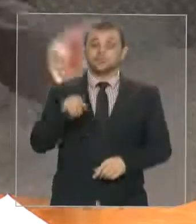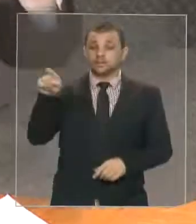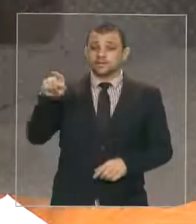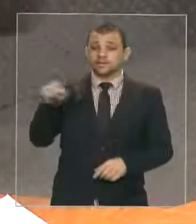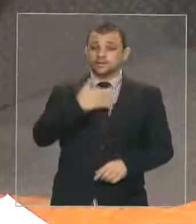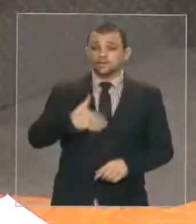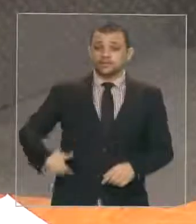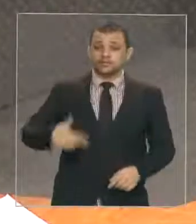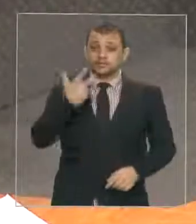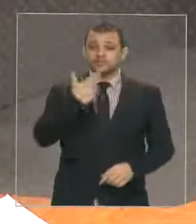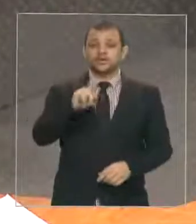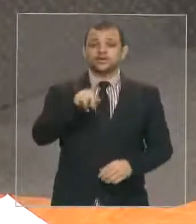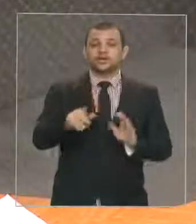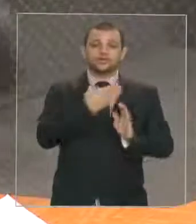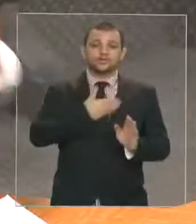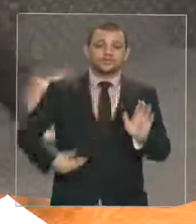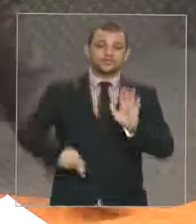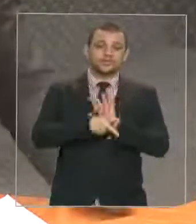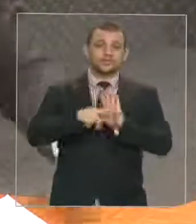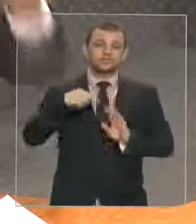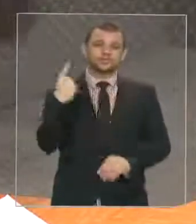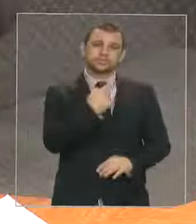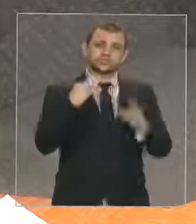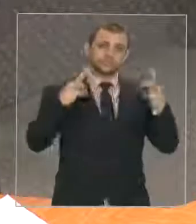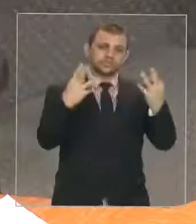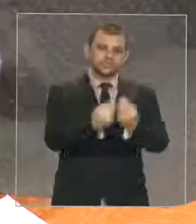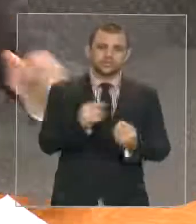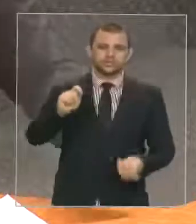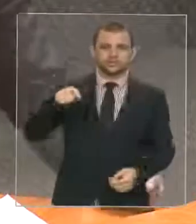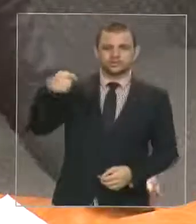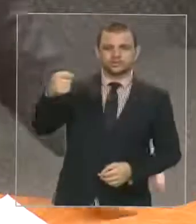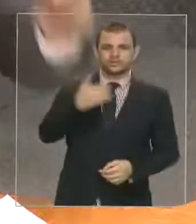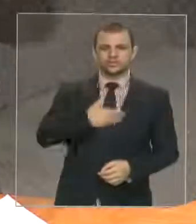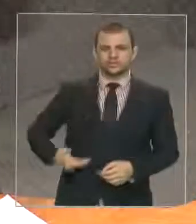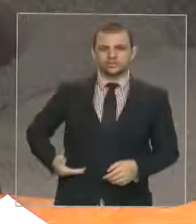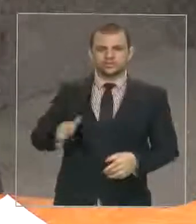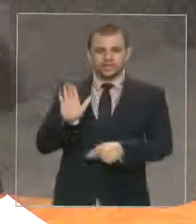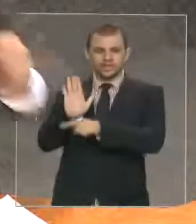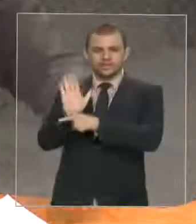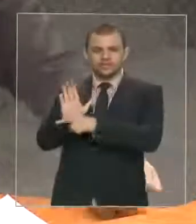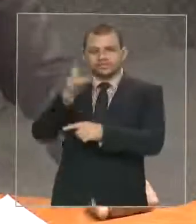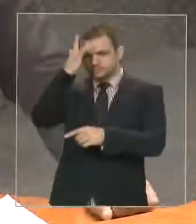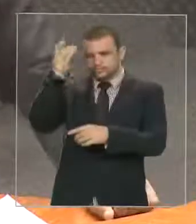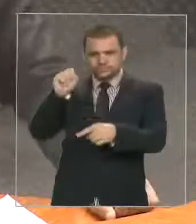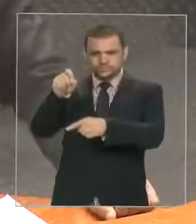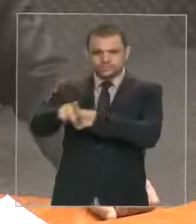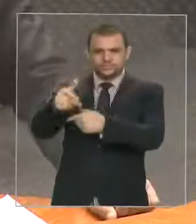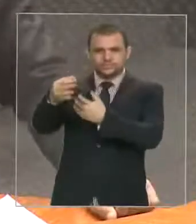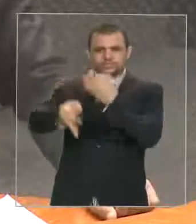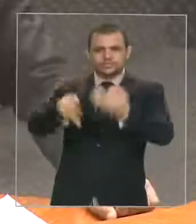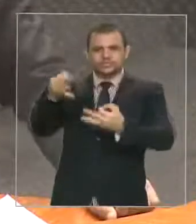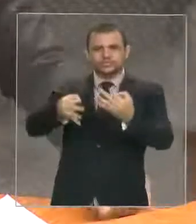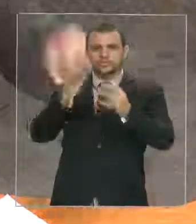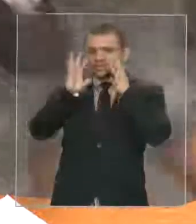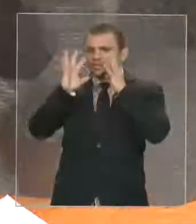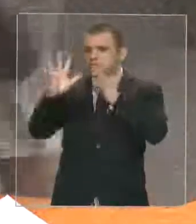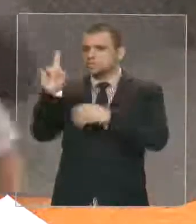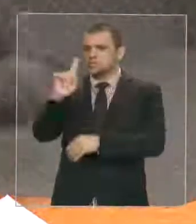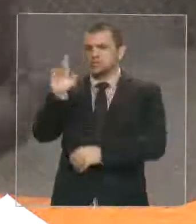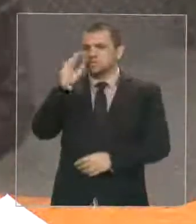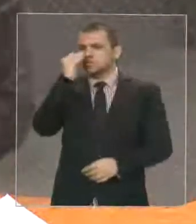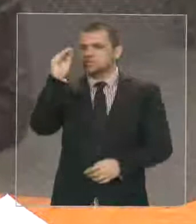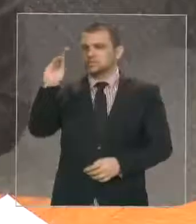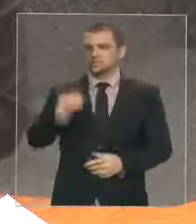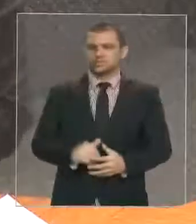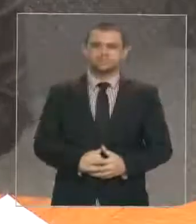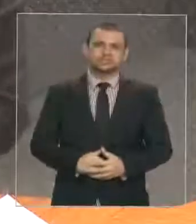nós, não é o governo dos subjúdices, não é o governo de vocês, não dá atenção para vocês. O governo do